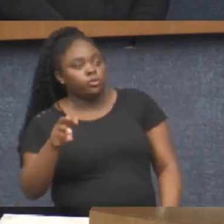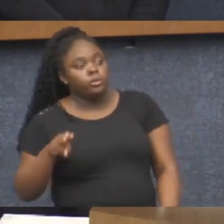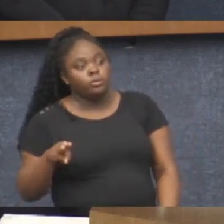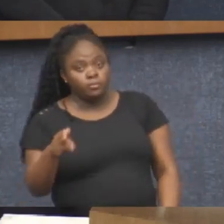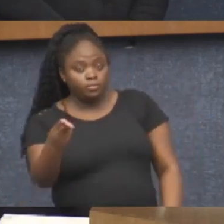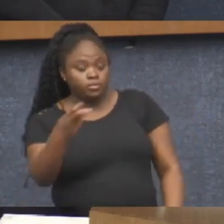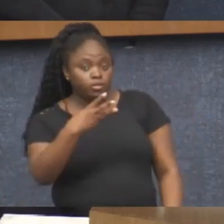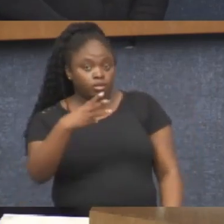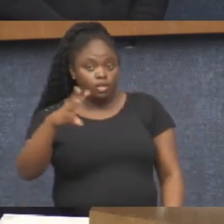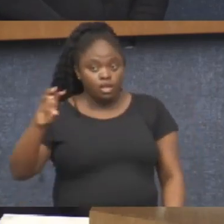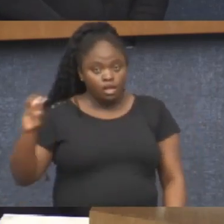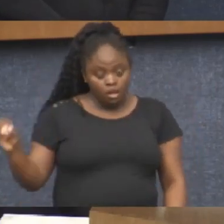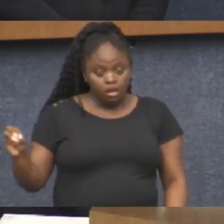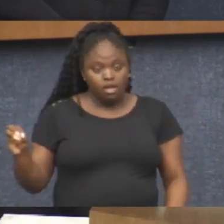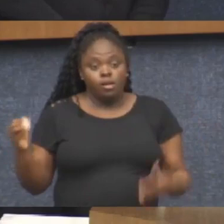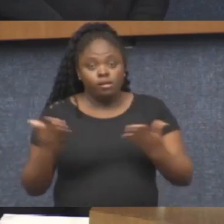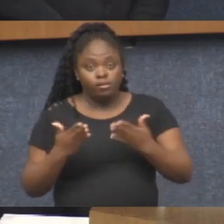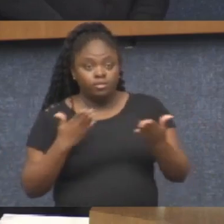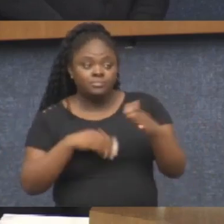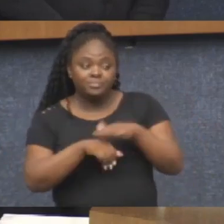mais complexo esse papo,